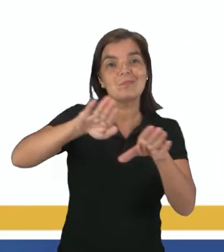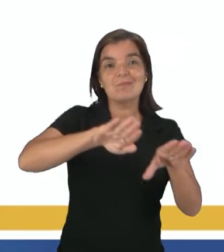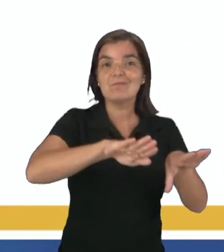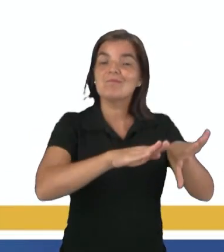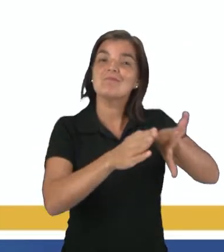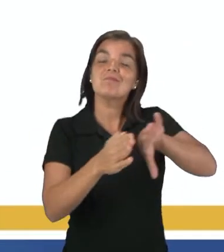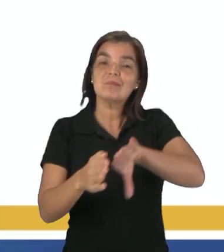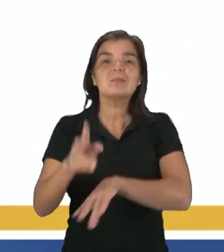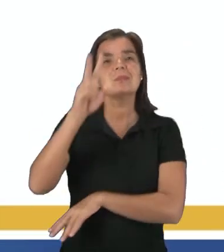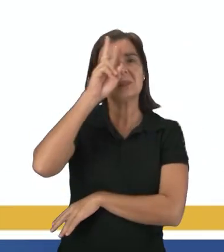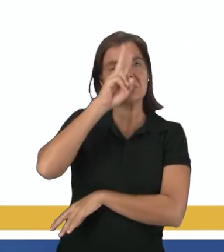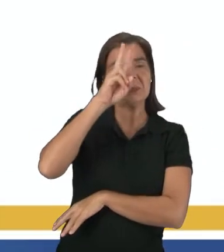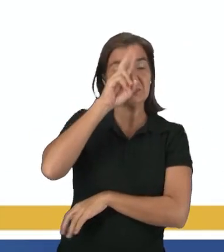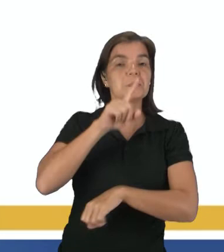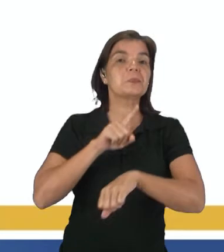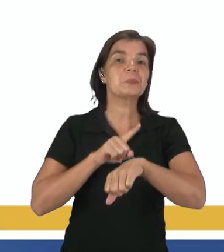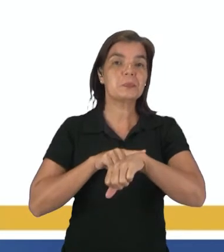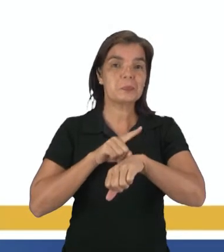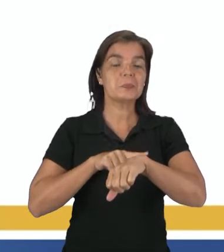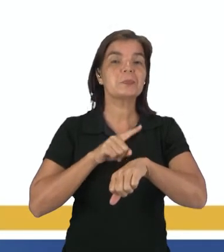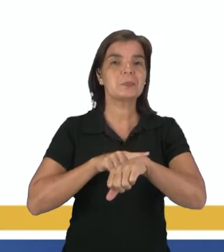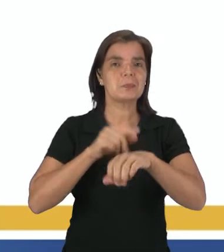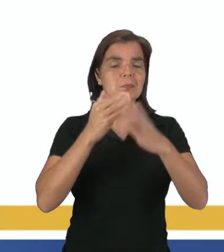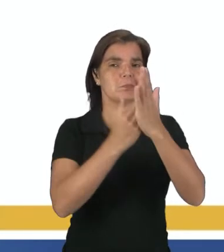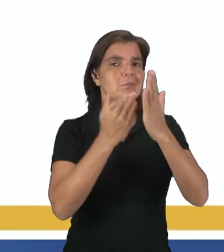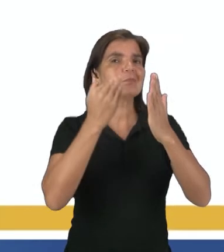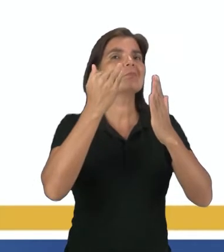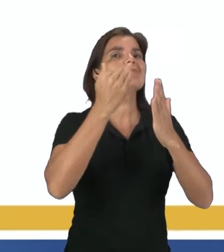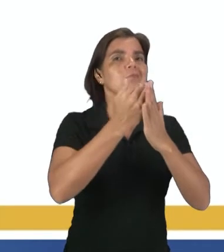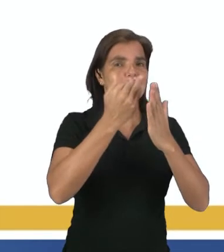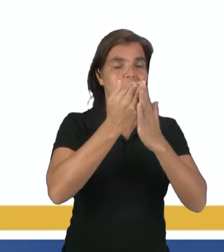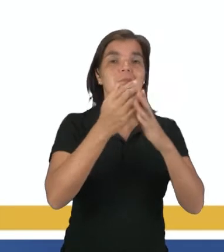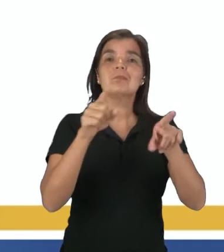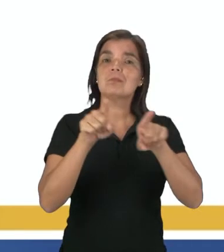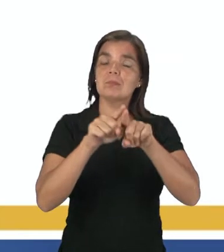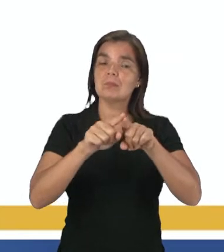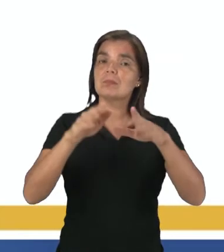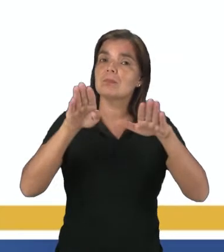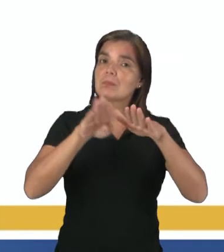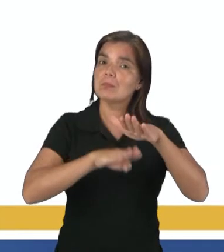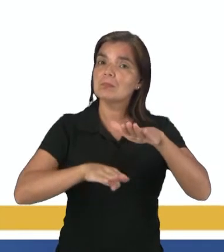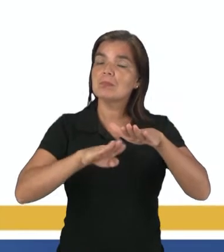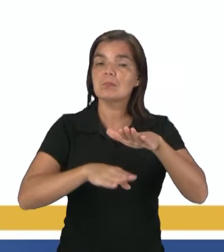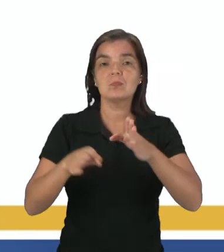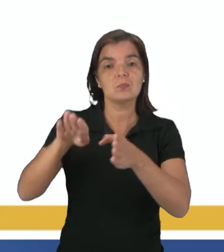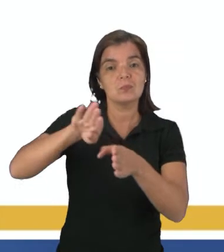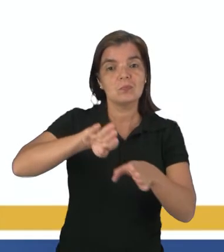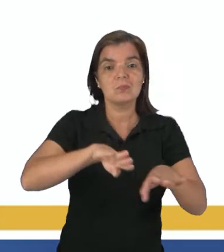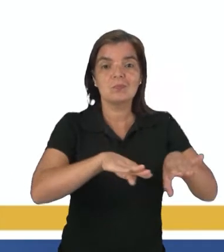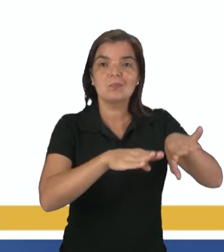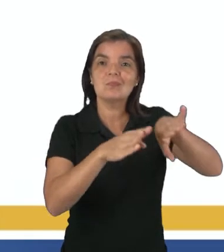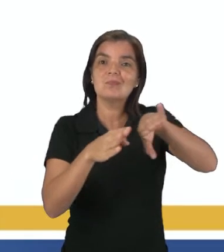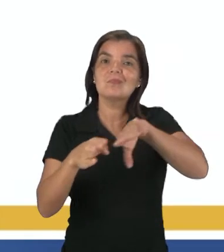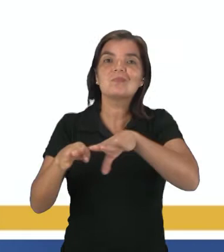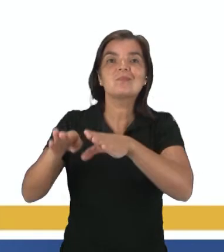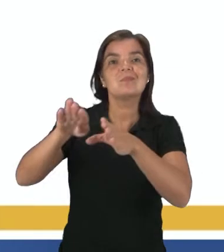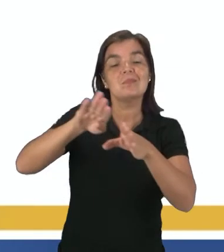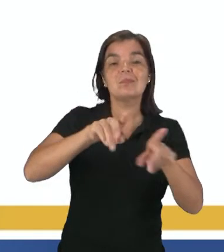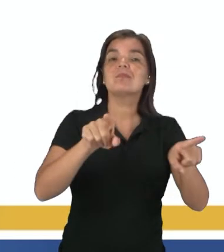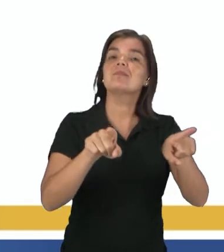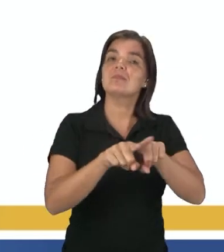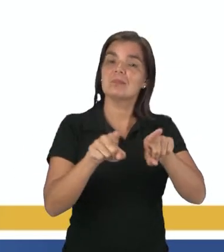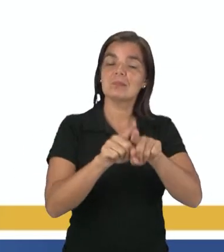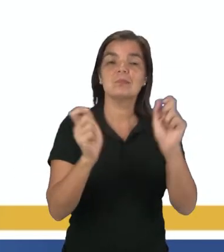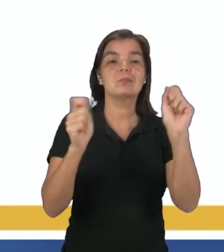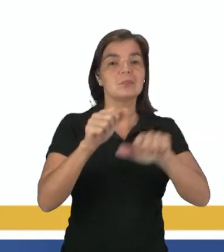marés. Lembra que tem momentos que as marés vão estar mais elevadas, momentos que elas vão estar mais baixas, e conforme vai realizando esse movimento,